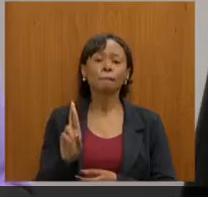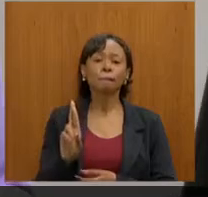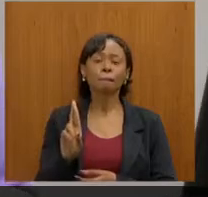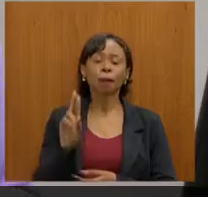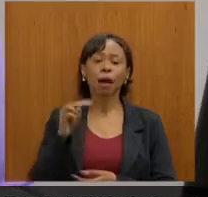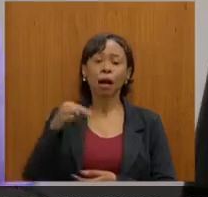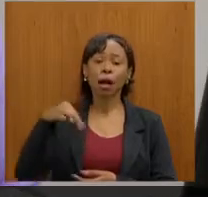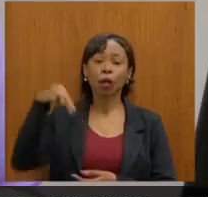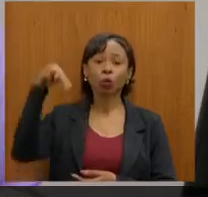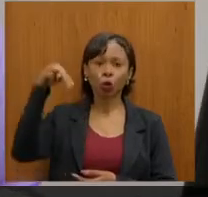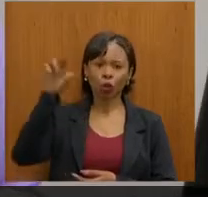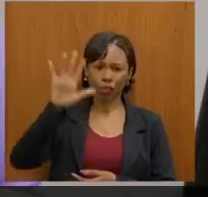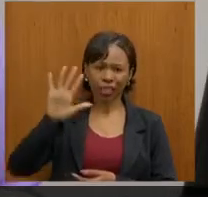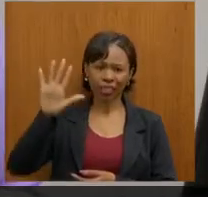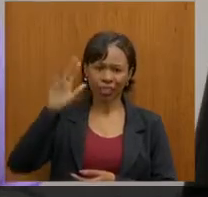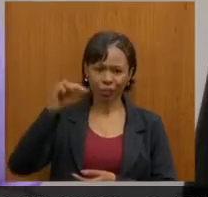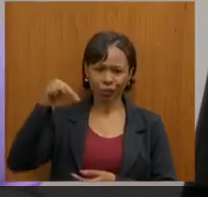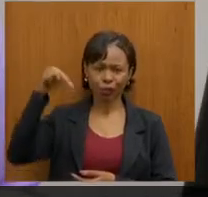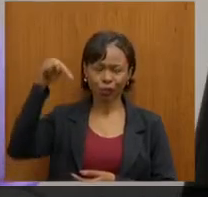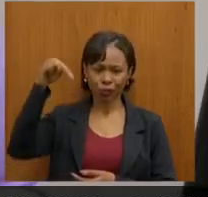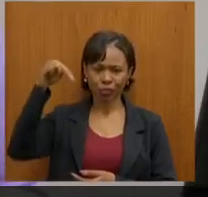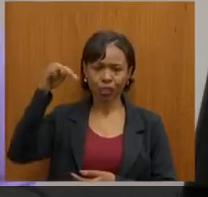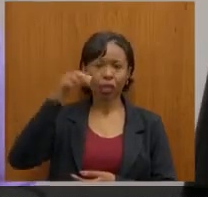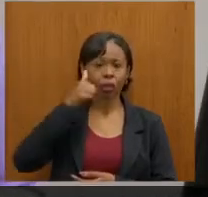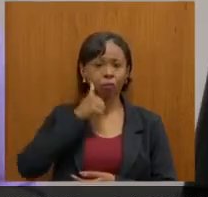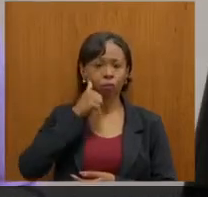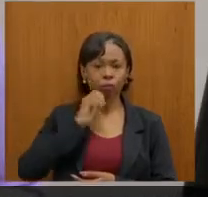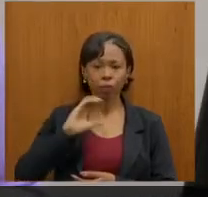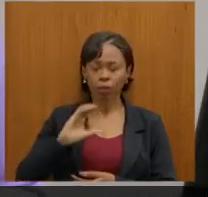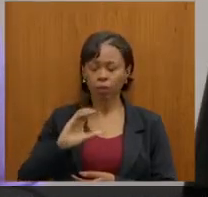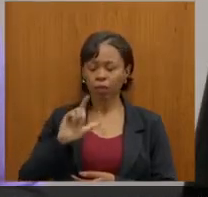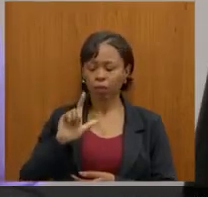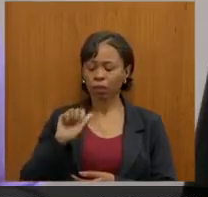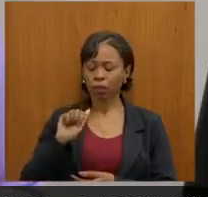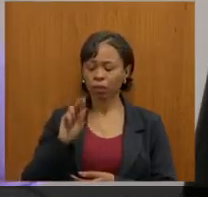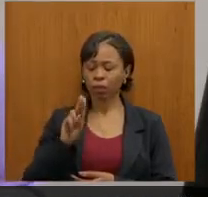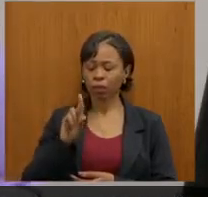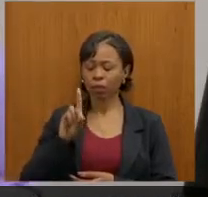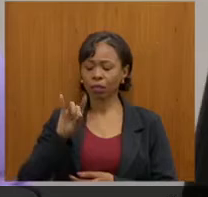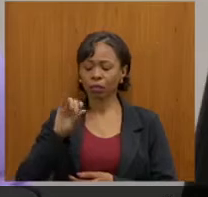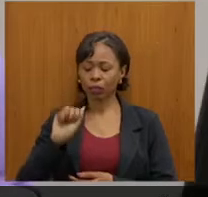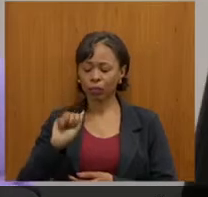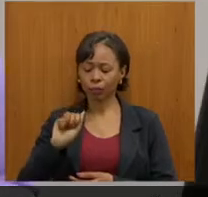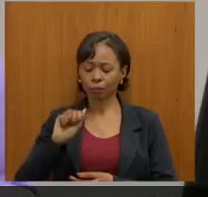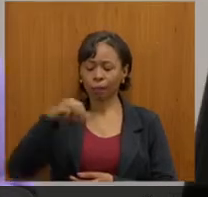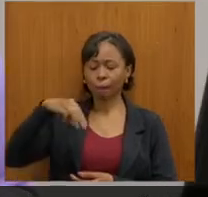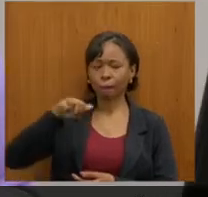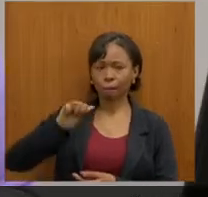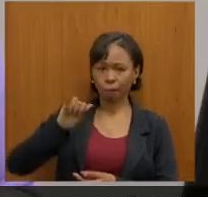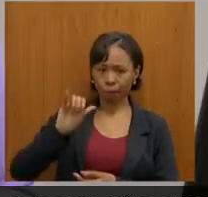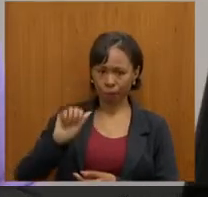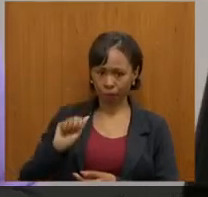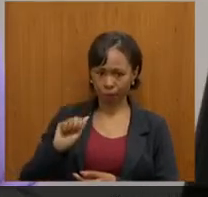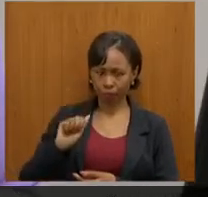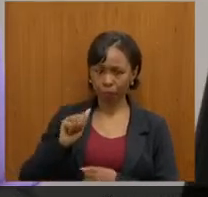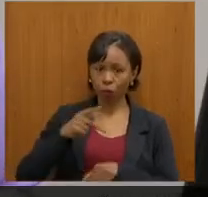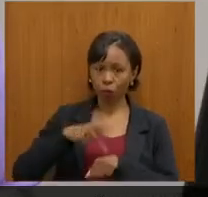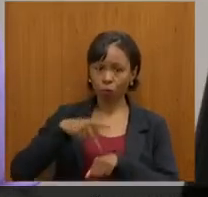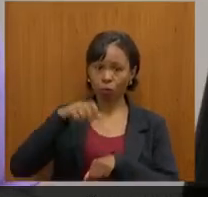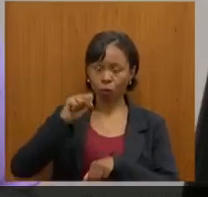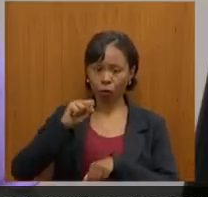norte a Cláudia Maia que é pós-doutora em história pela Universidade